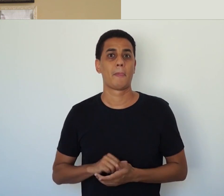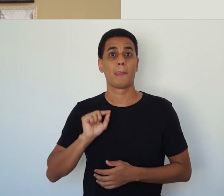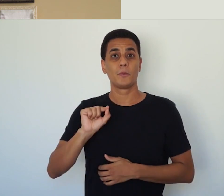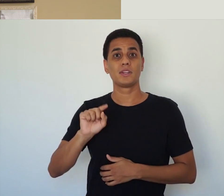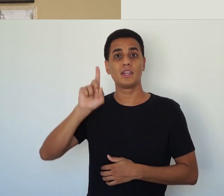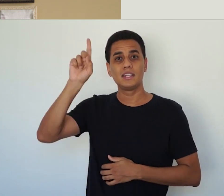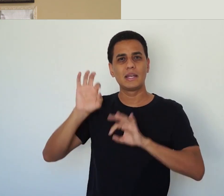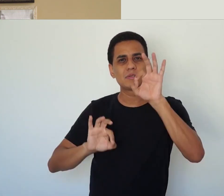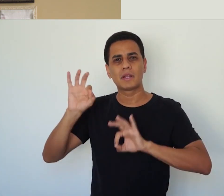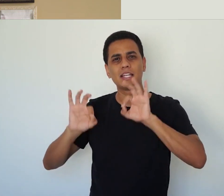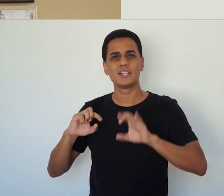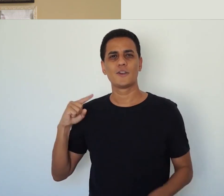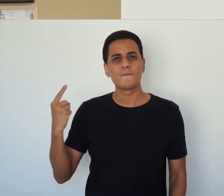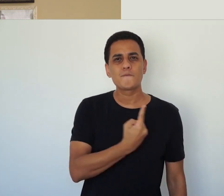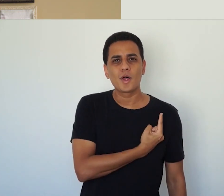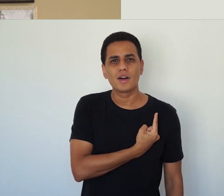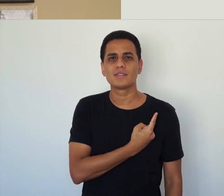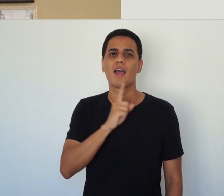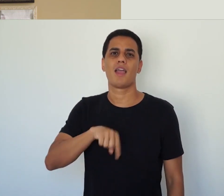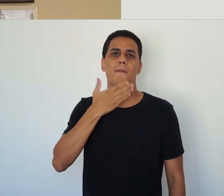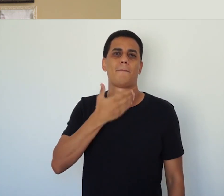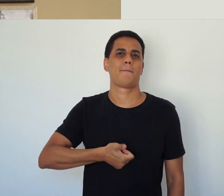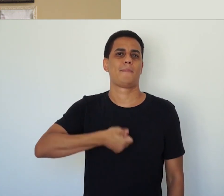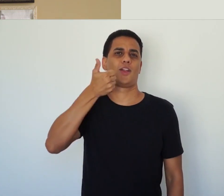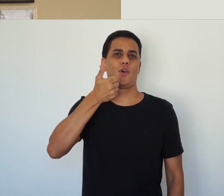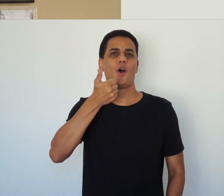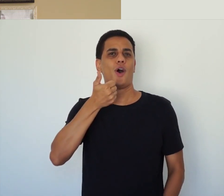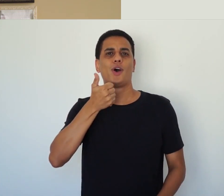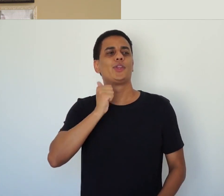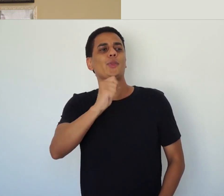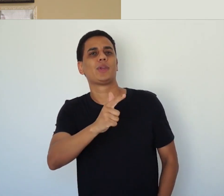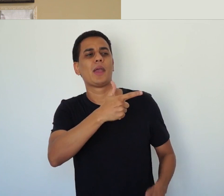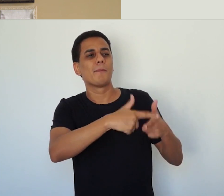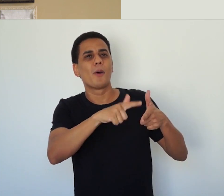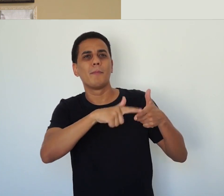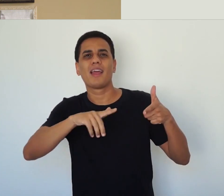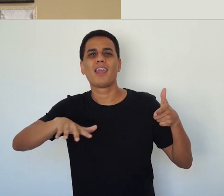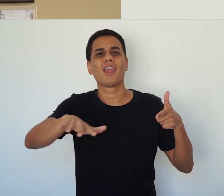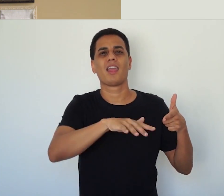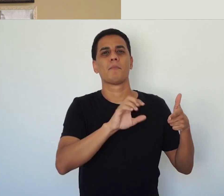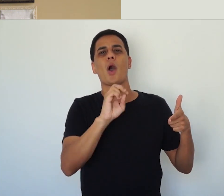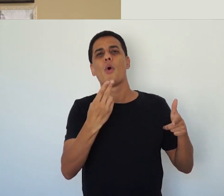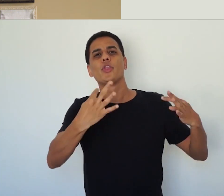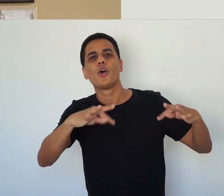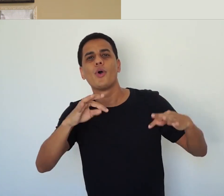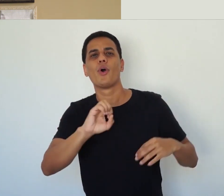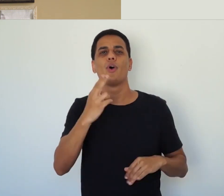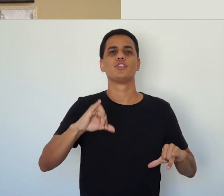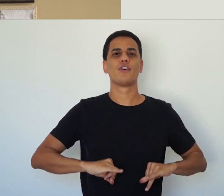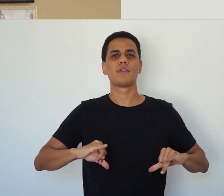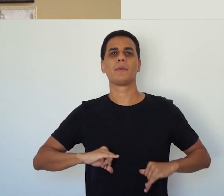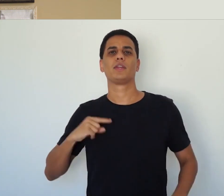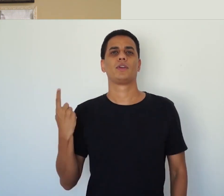seja, o que nos aguarda, aquilo que Deus tem preparado na eternidade, é muito maior do que qualquer problema terreno, qualquer